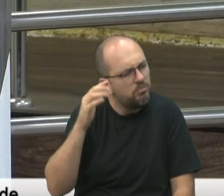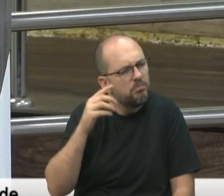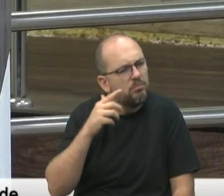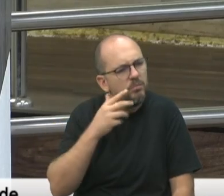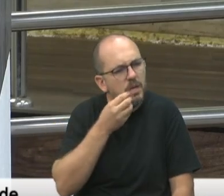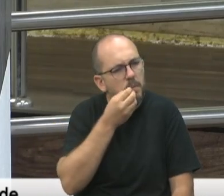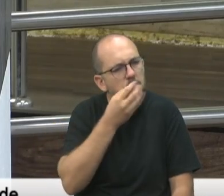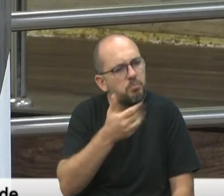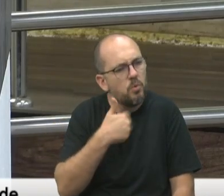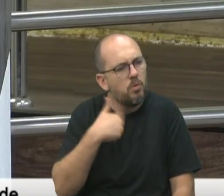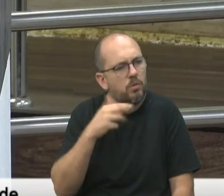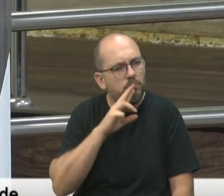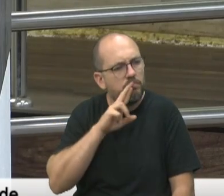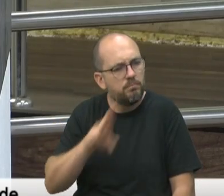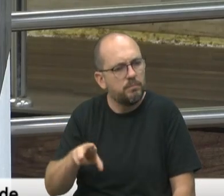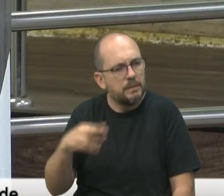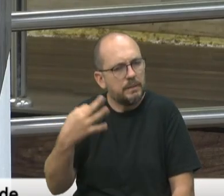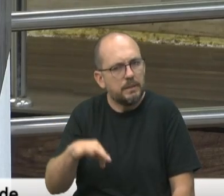dei. Né?